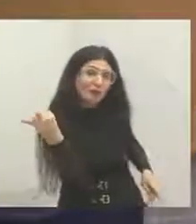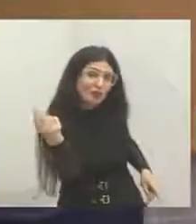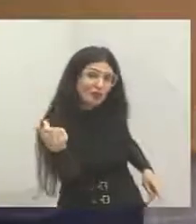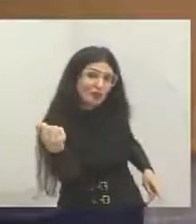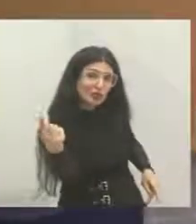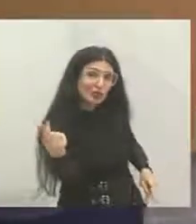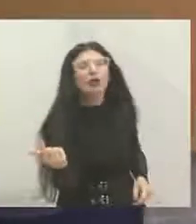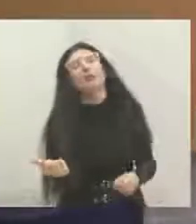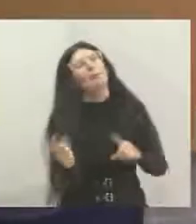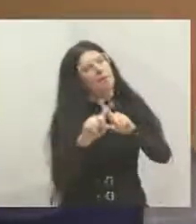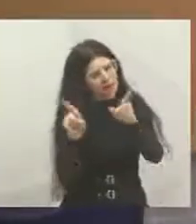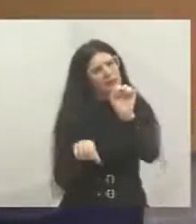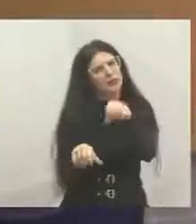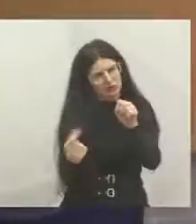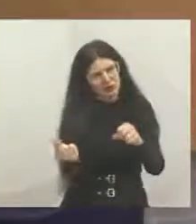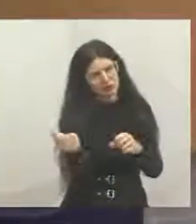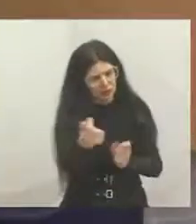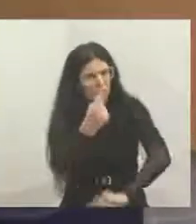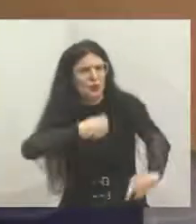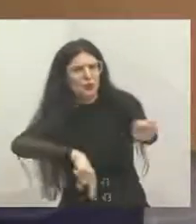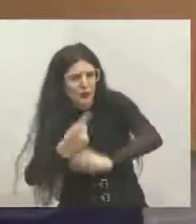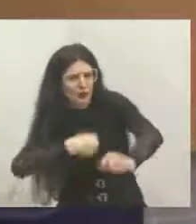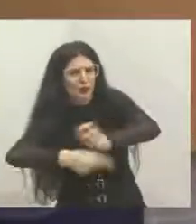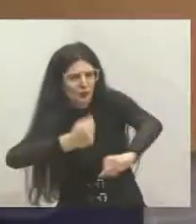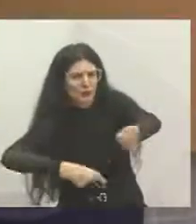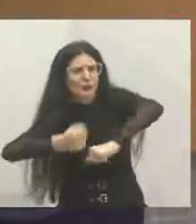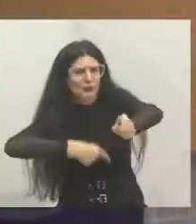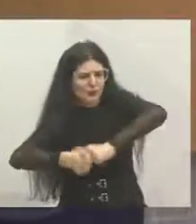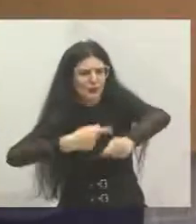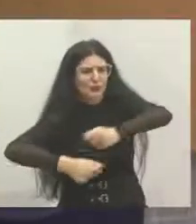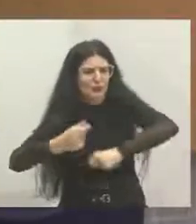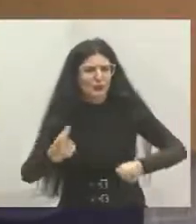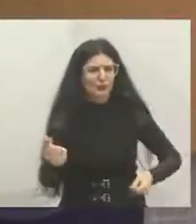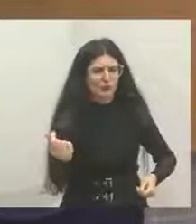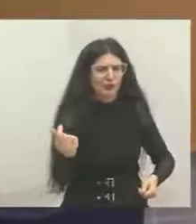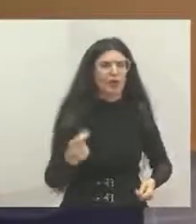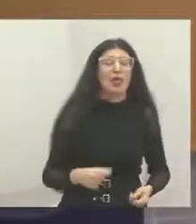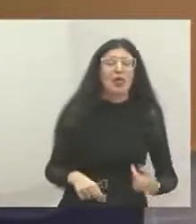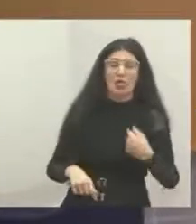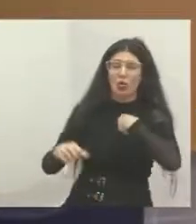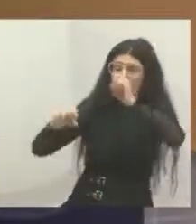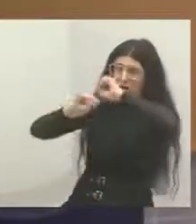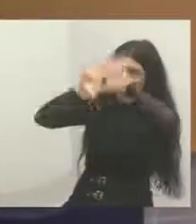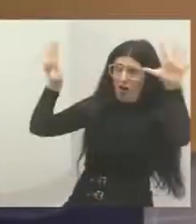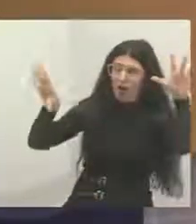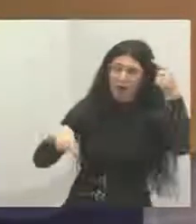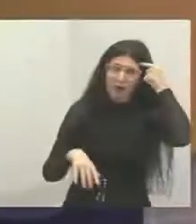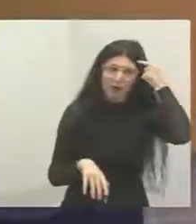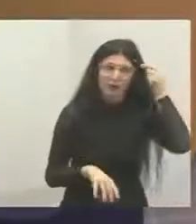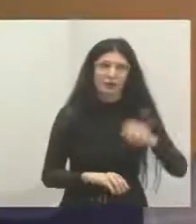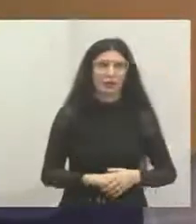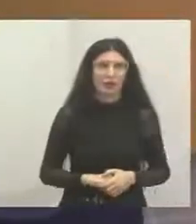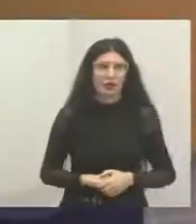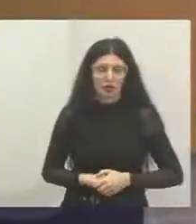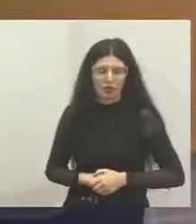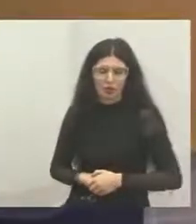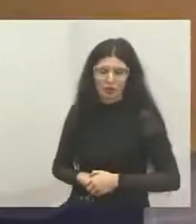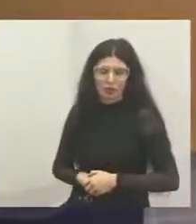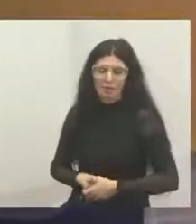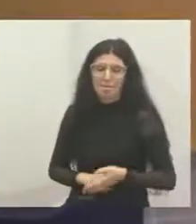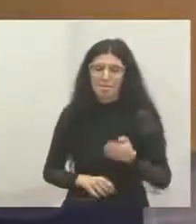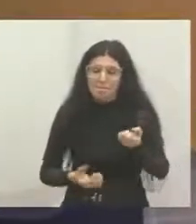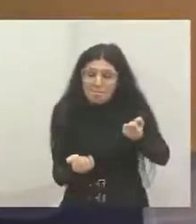Então aqui temos que entender o seguinte, quando eu falei a toda a minha apresentação, eu deixei claro que aqui é o